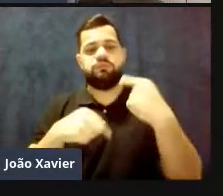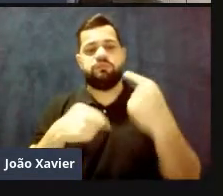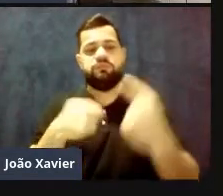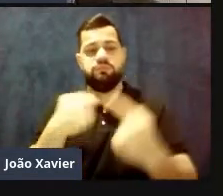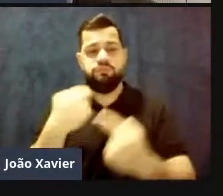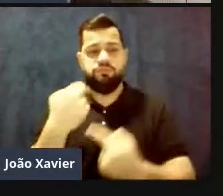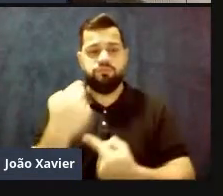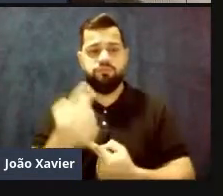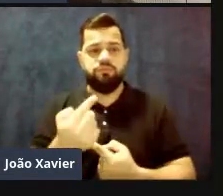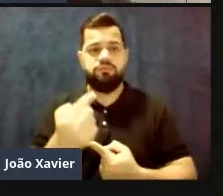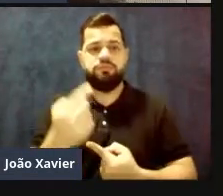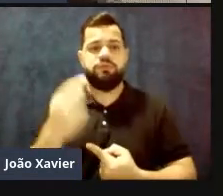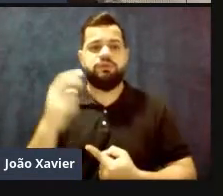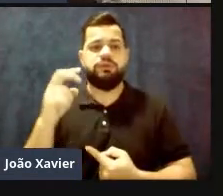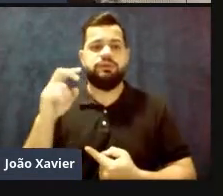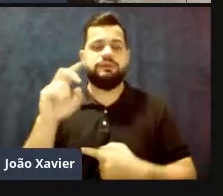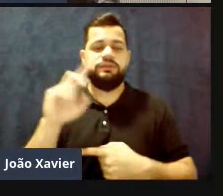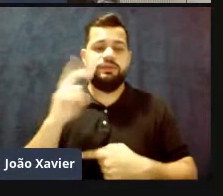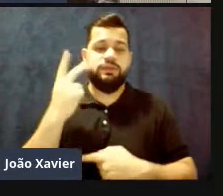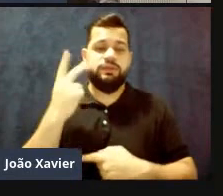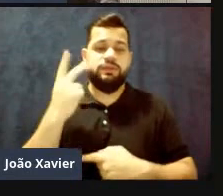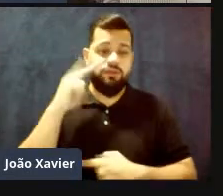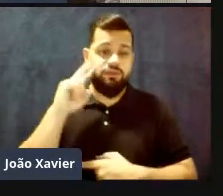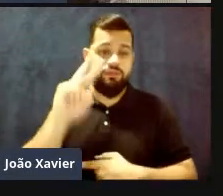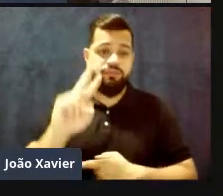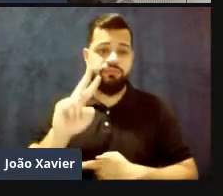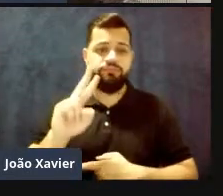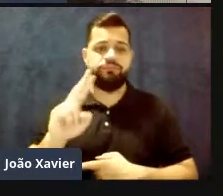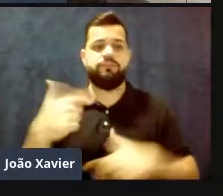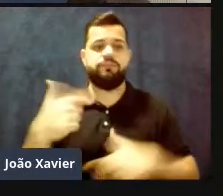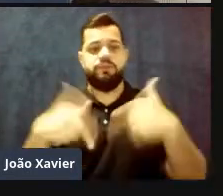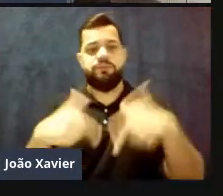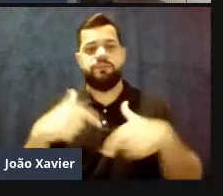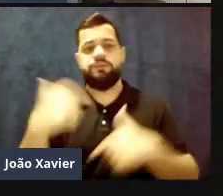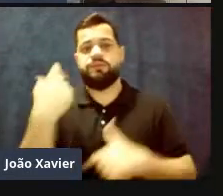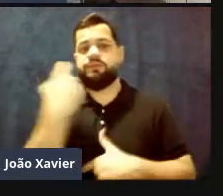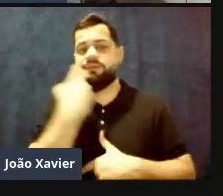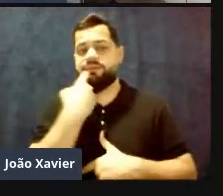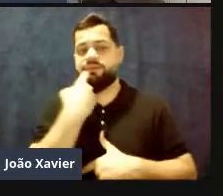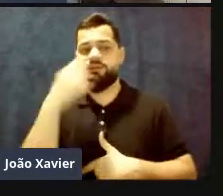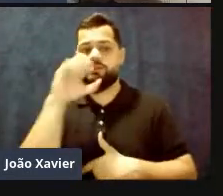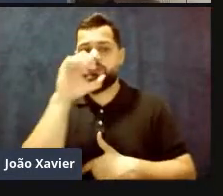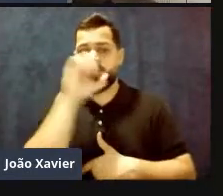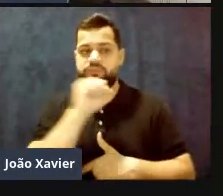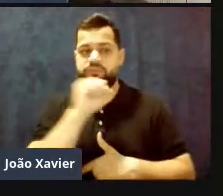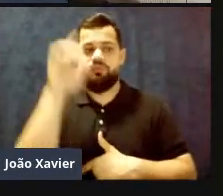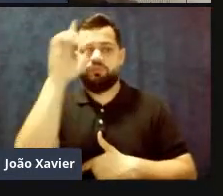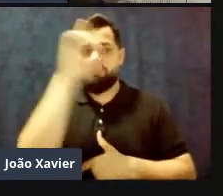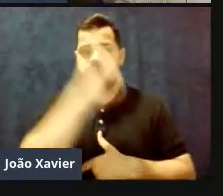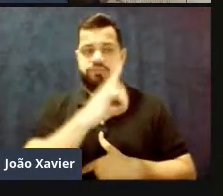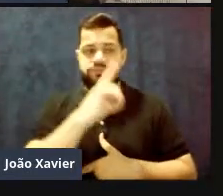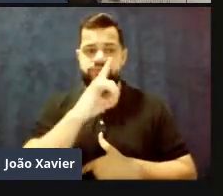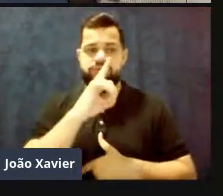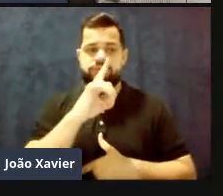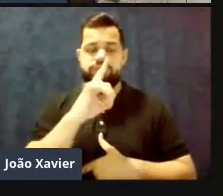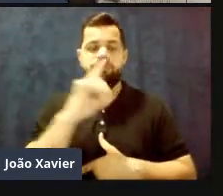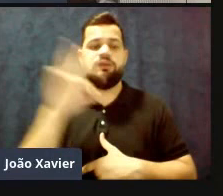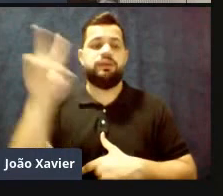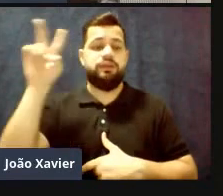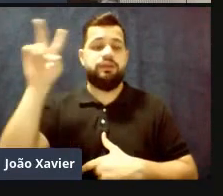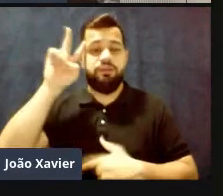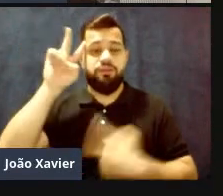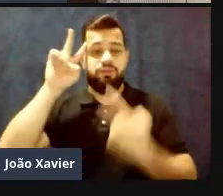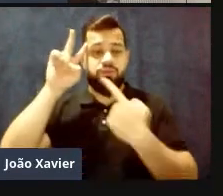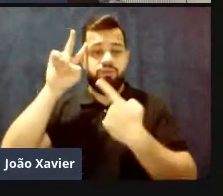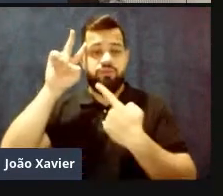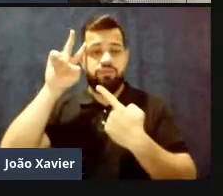comecei a apresentar os primeiros sintomas. Eu trabalhei sexta, sábado, domingo e segunda. E aí, na segunda-feira, eu cheguei